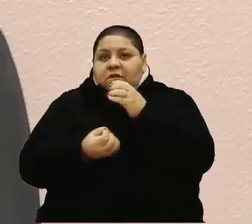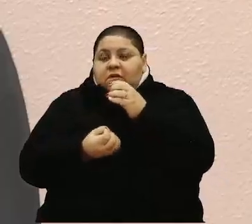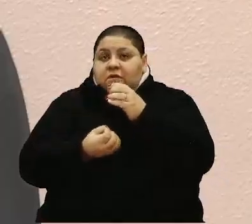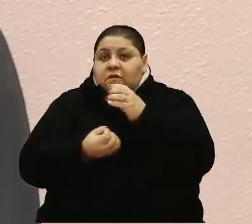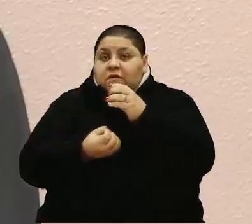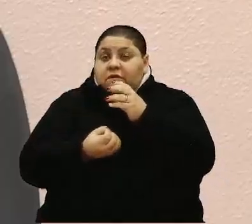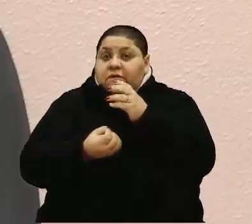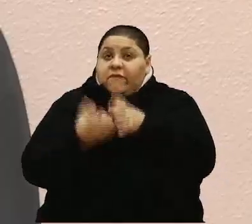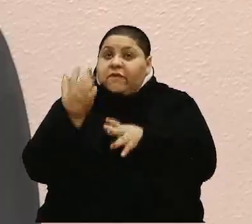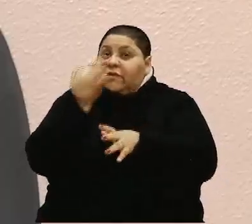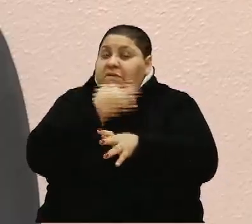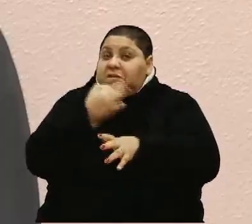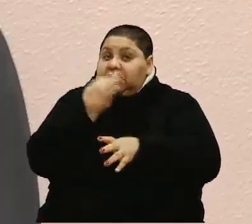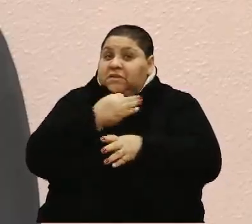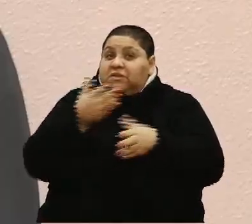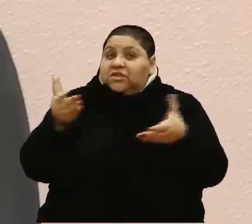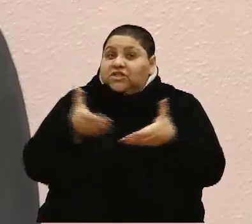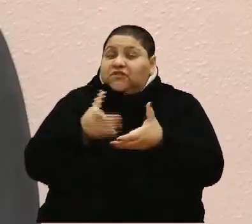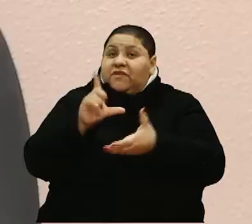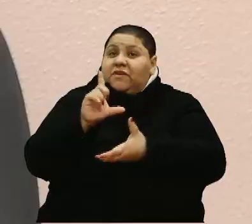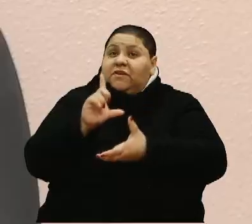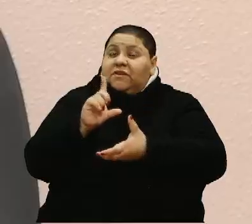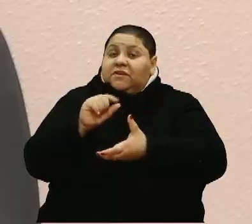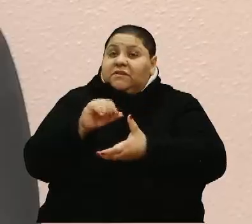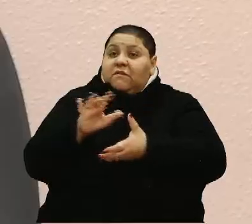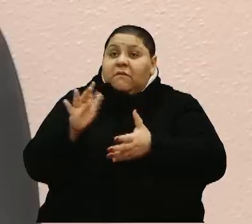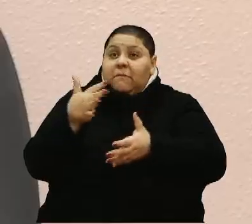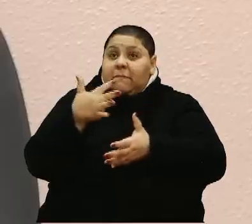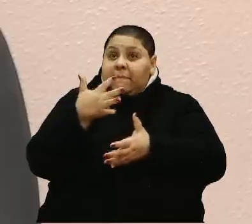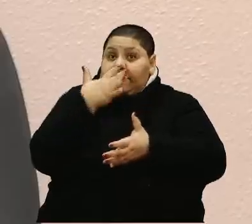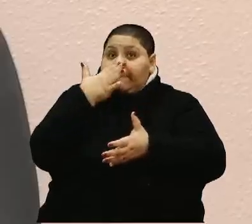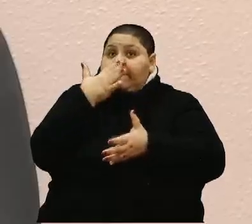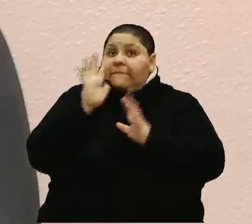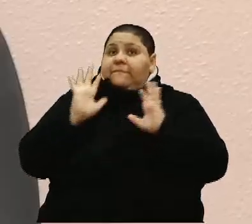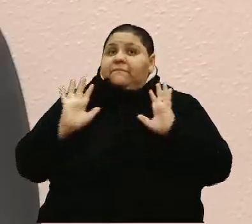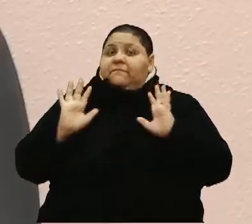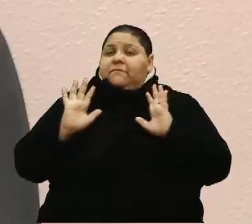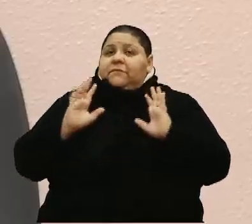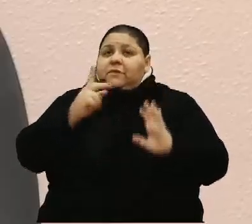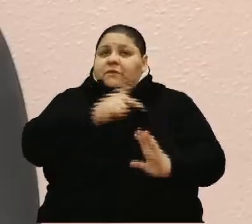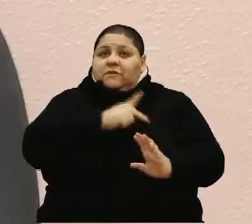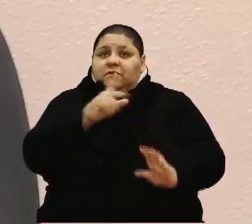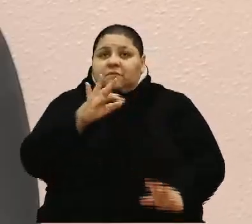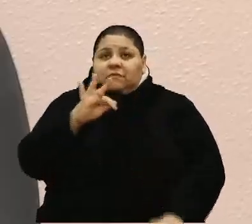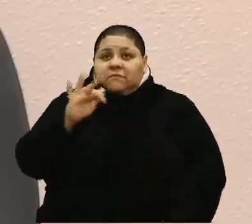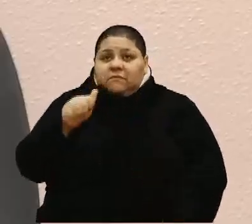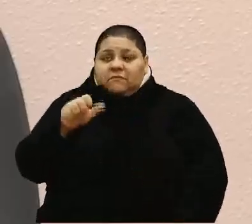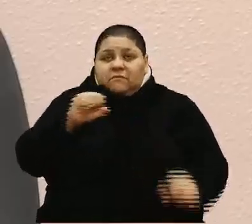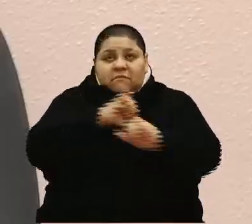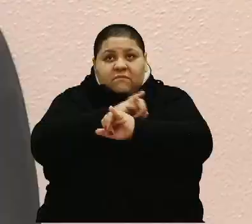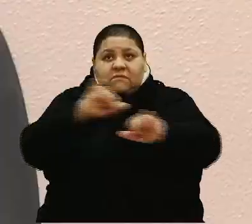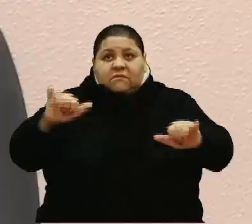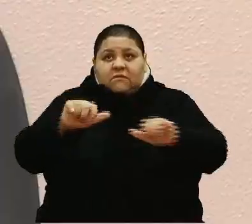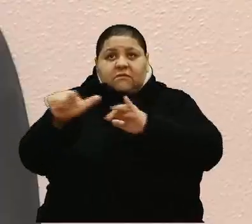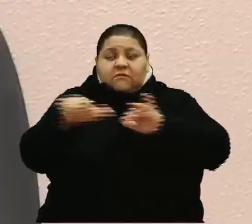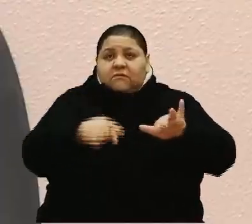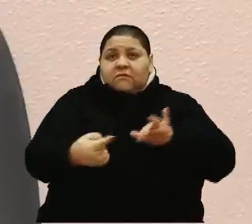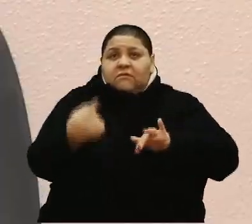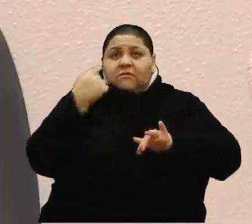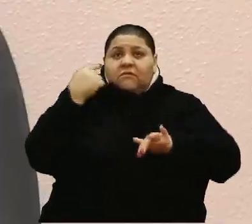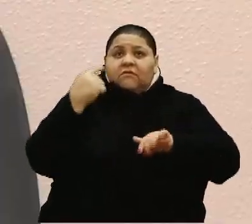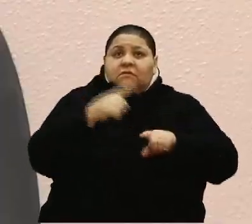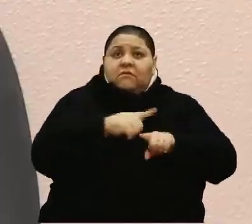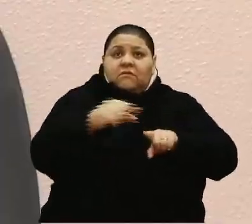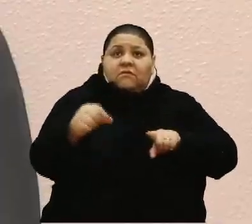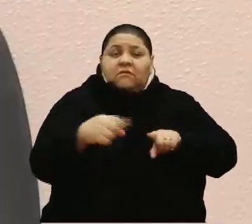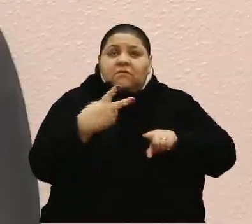tivemos 100. Né? E aí, pasmem, nobres colegas. O presidente da FAS, anunciado semana passada, saiu para